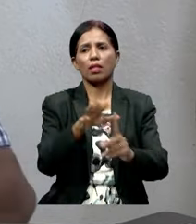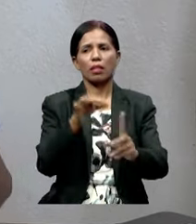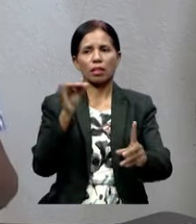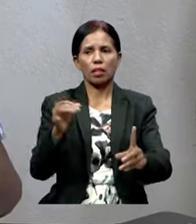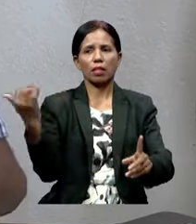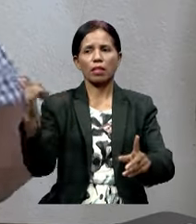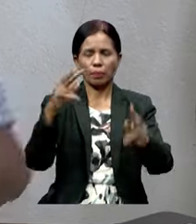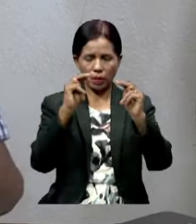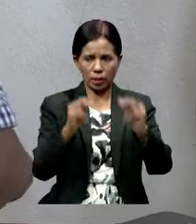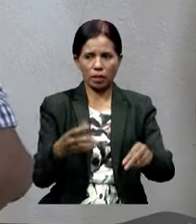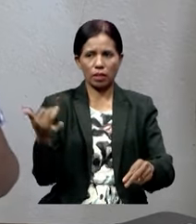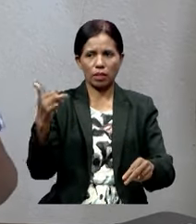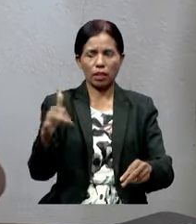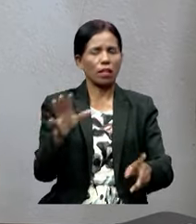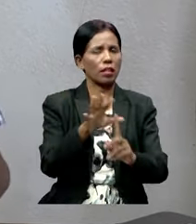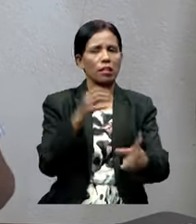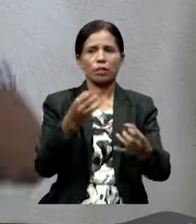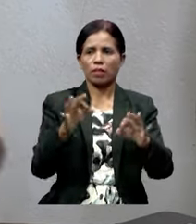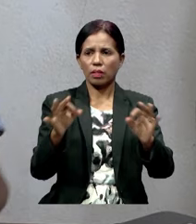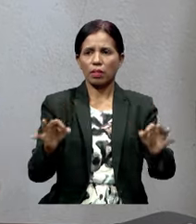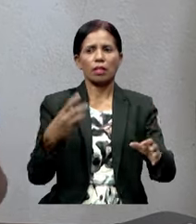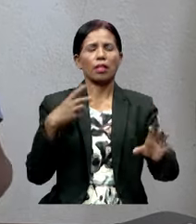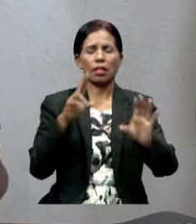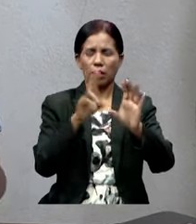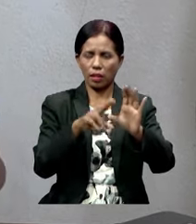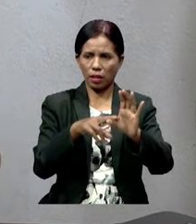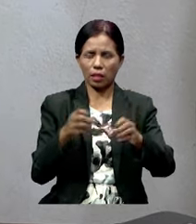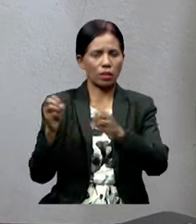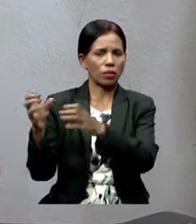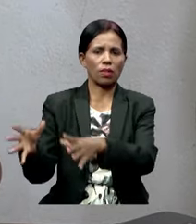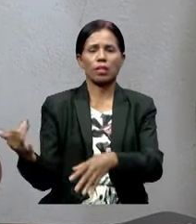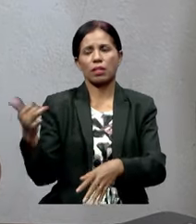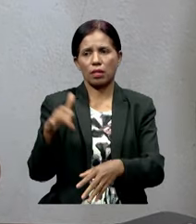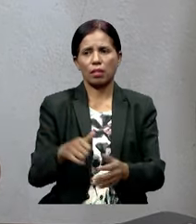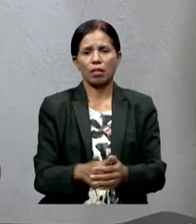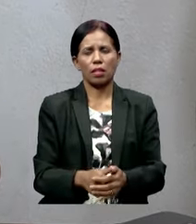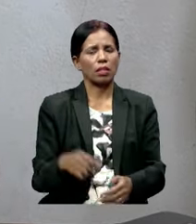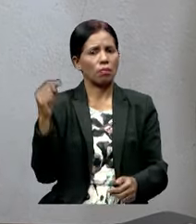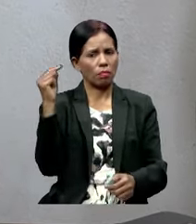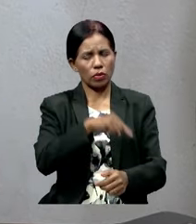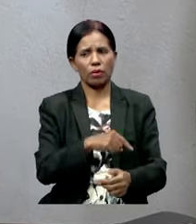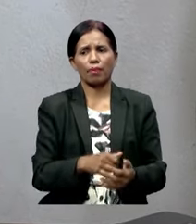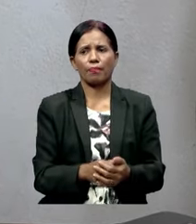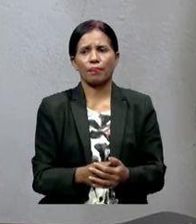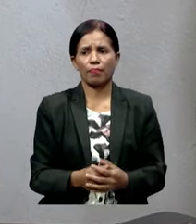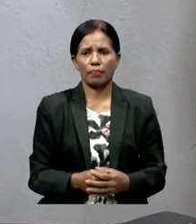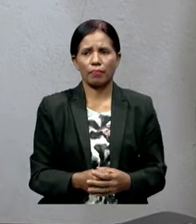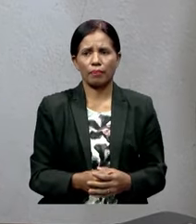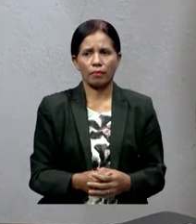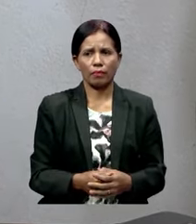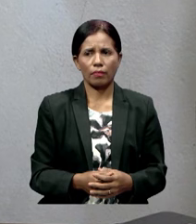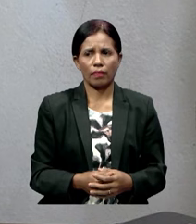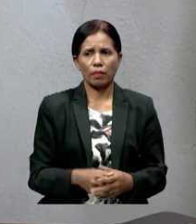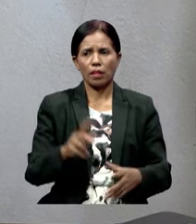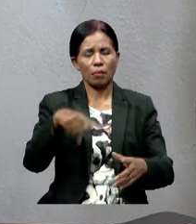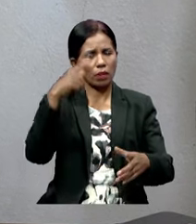precisa sira. Quando elisau leona ita tihetan kadera ona ita husi sira. Ira ne mau pagador. Ne disculpa. Ne